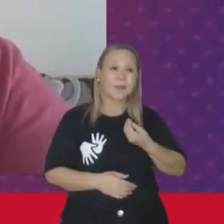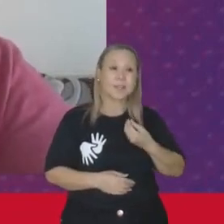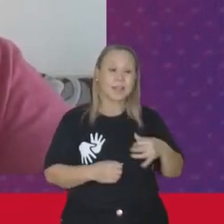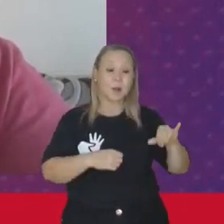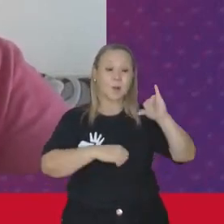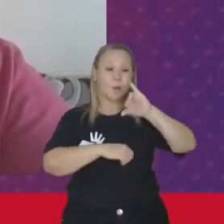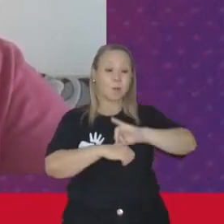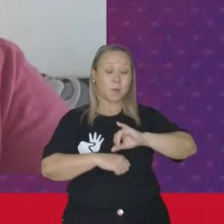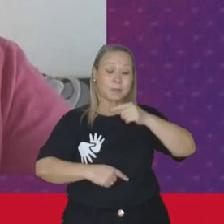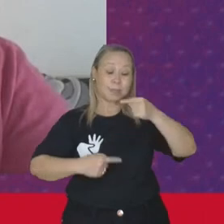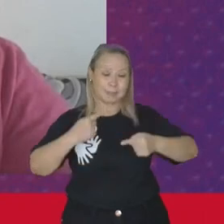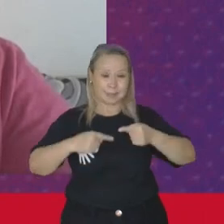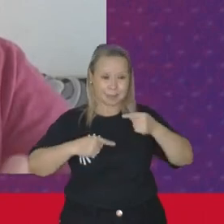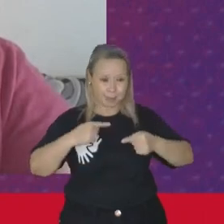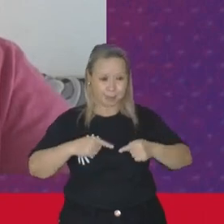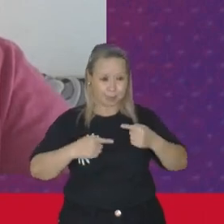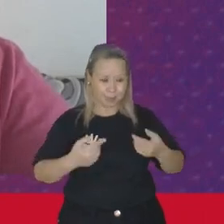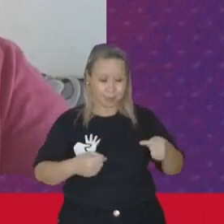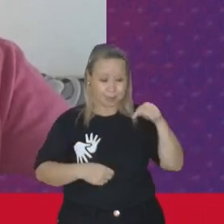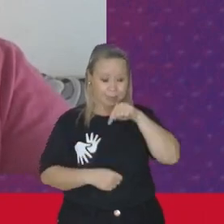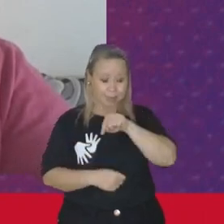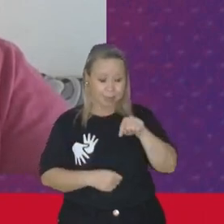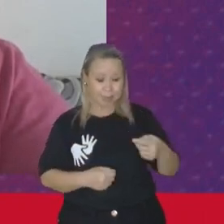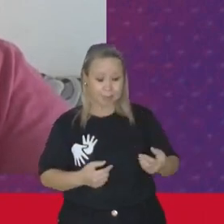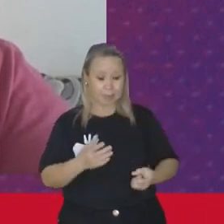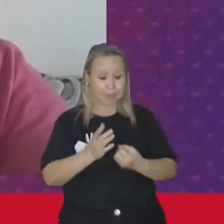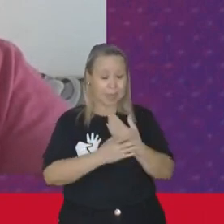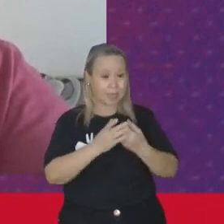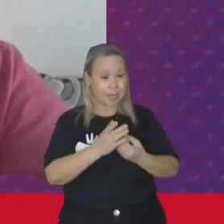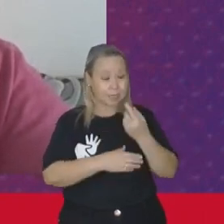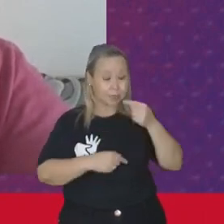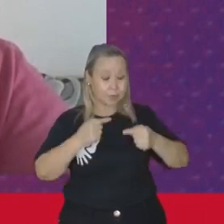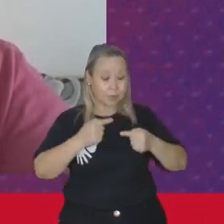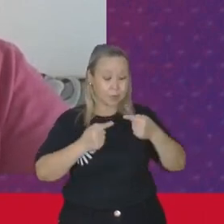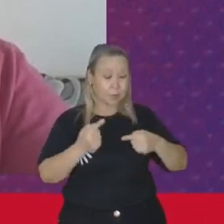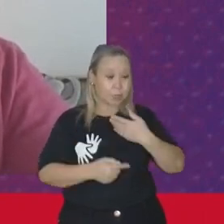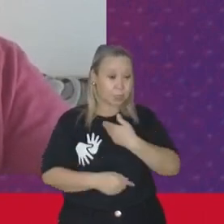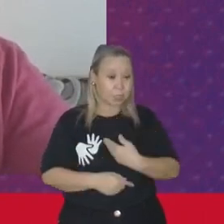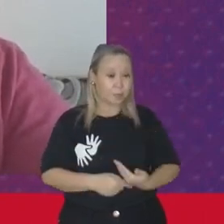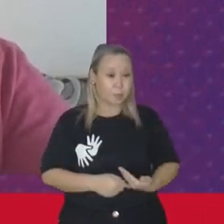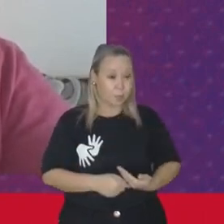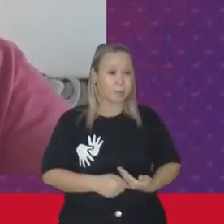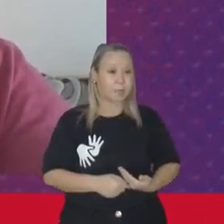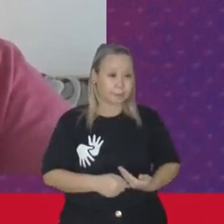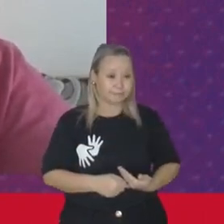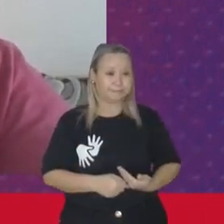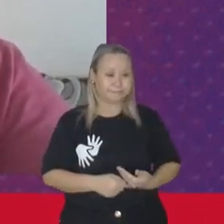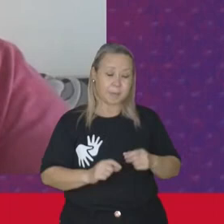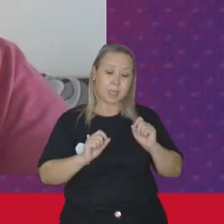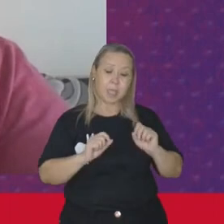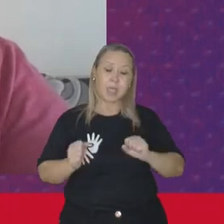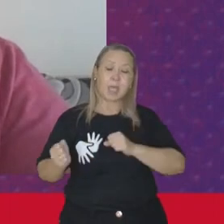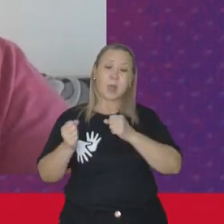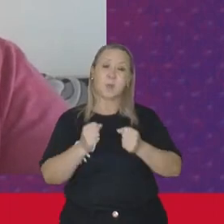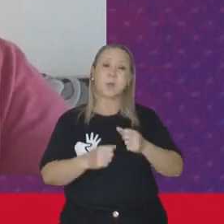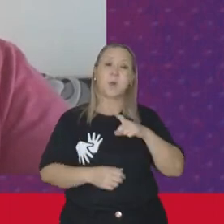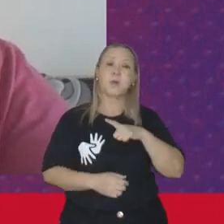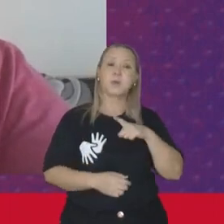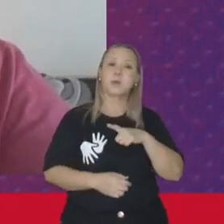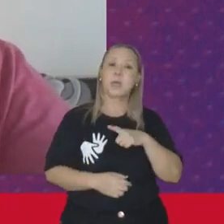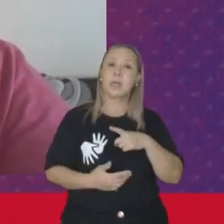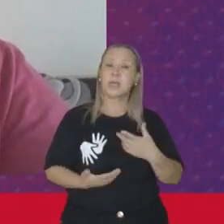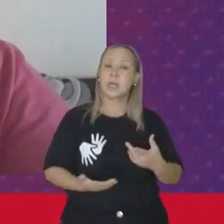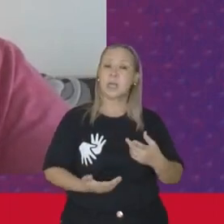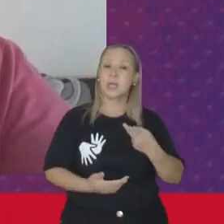centro dessas políticas, né? Na elaboração das políticas públicas que possam ter